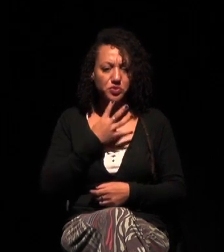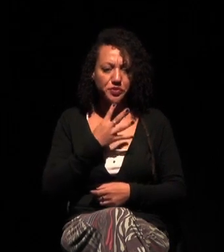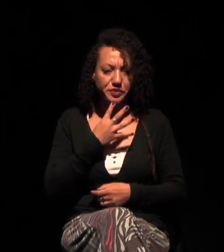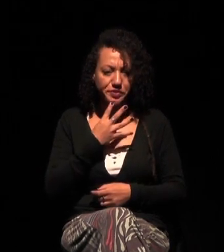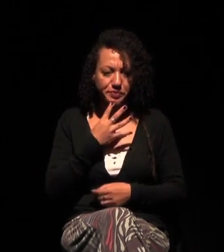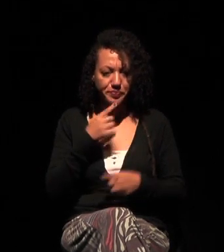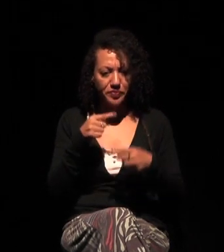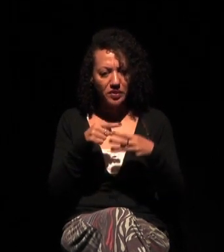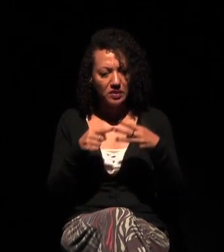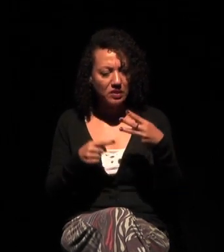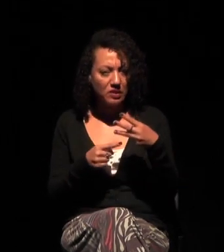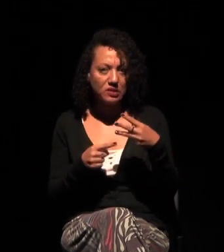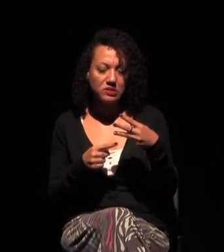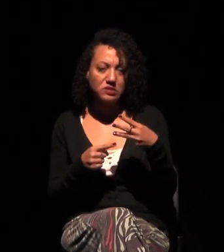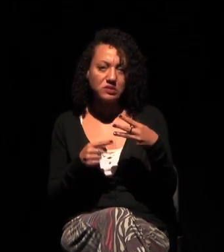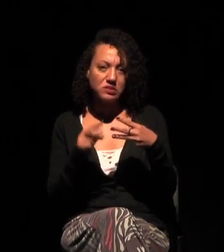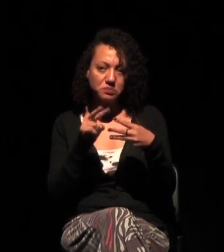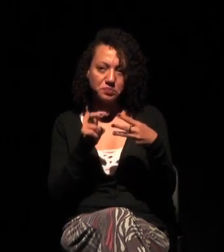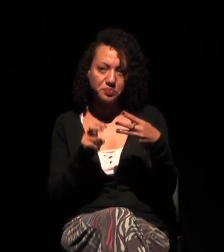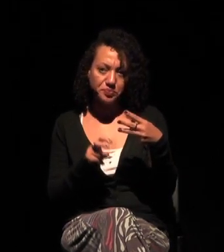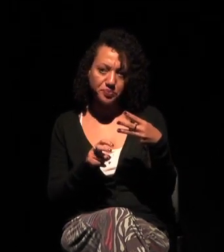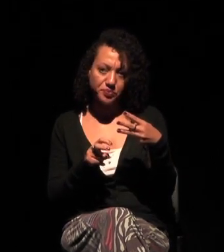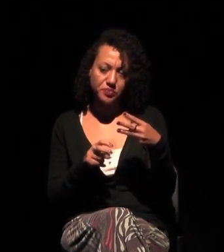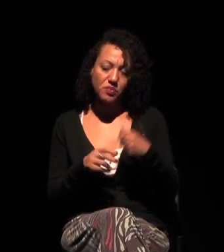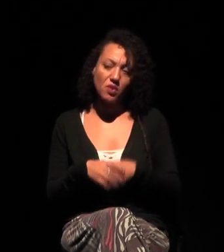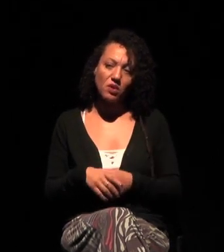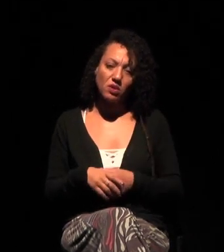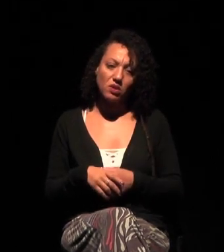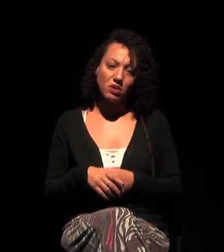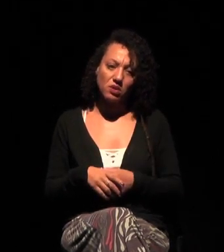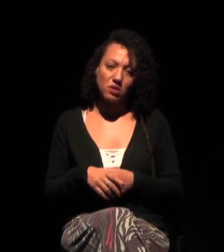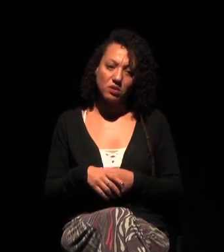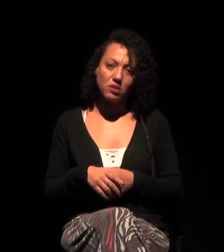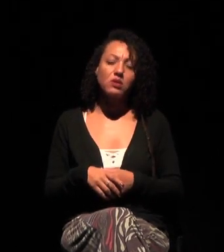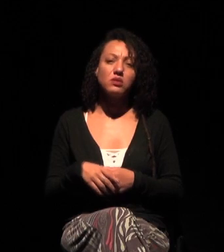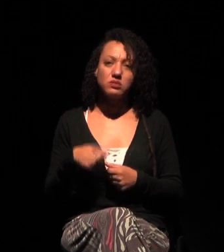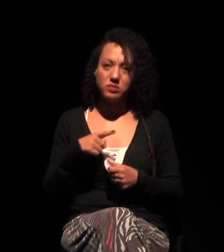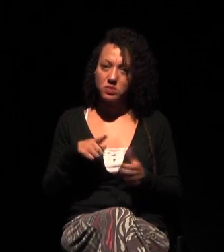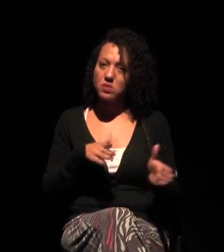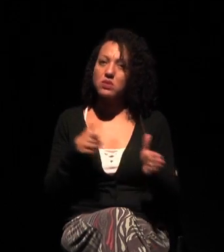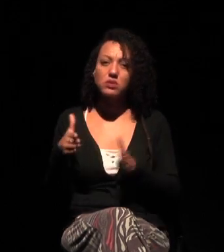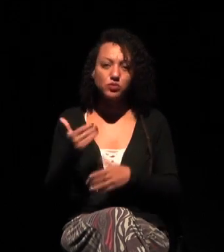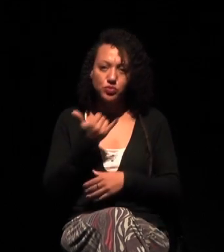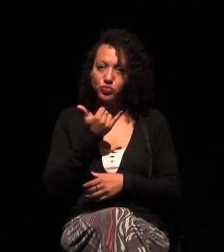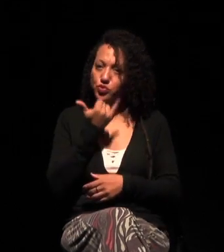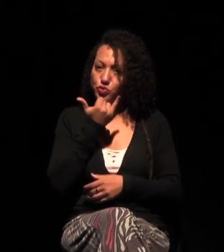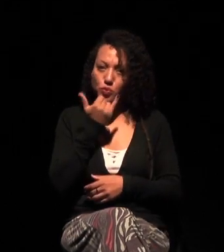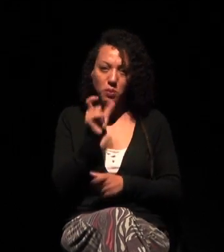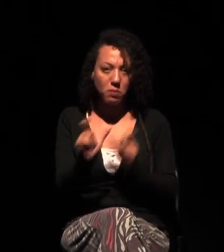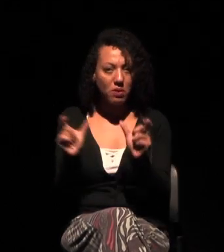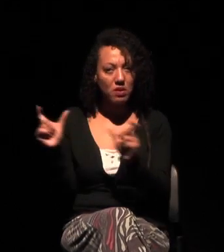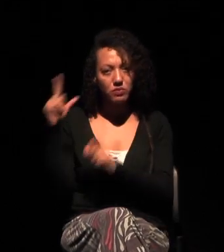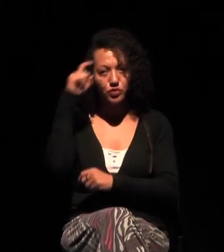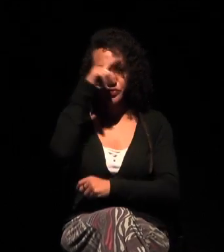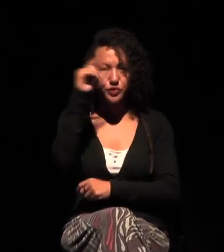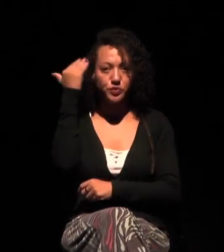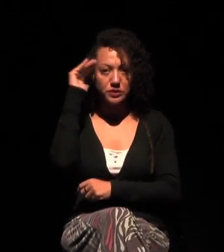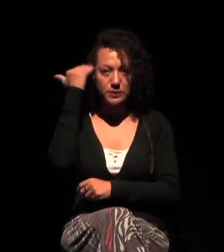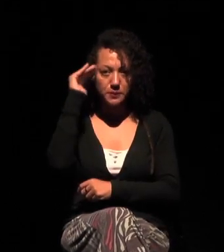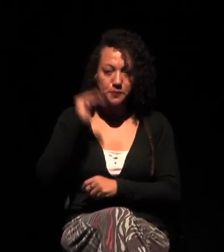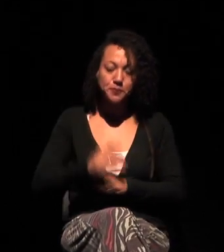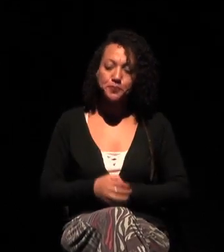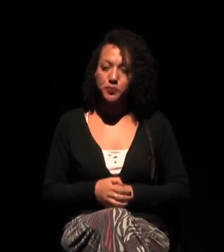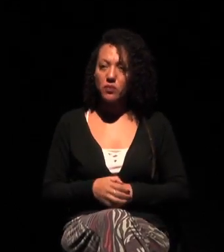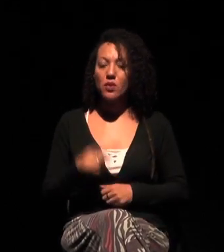que estão em questão por um avo fato de um mercado de uma lógica de mercado do negócio